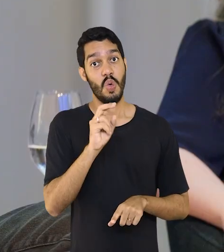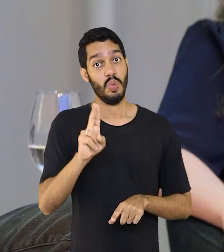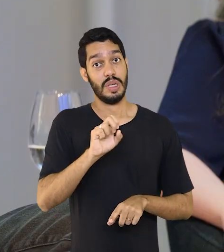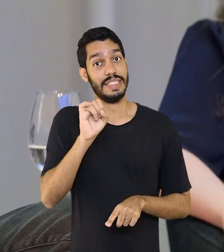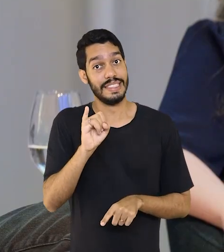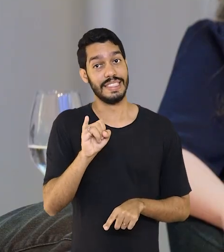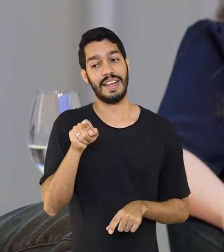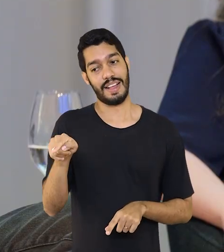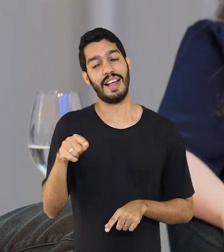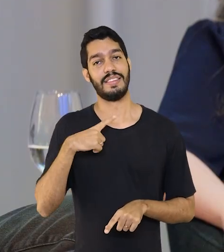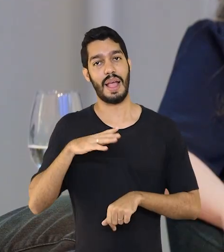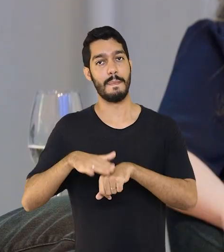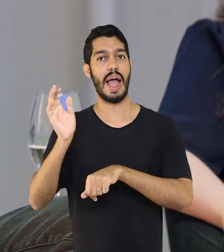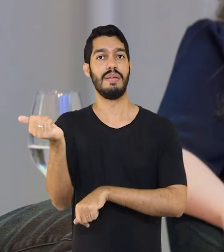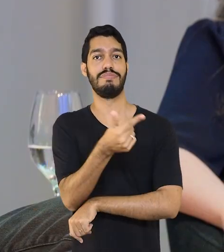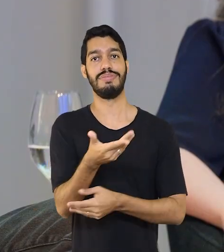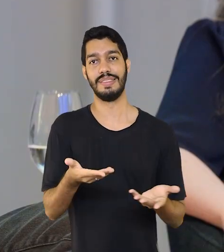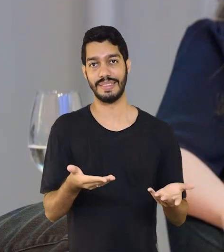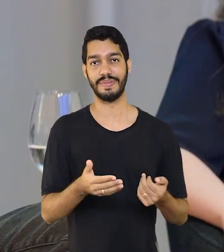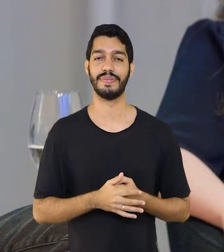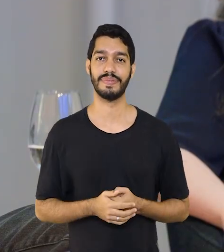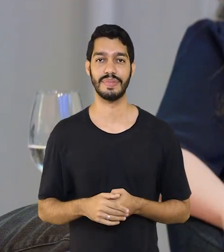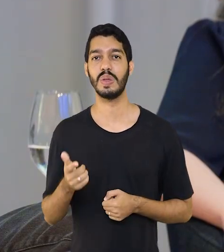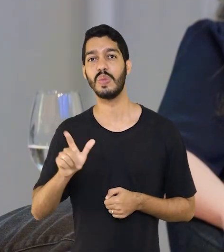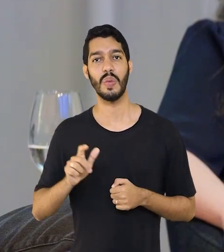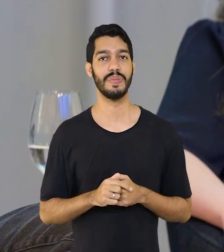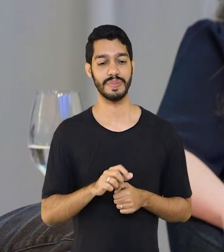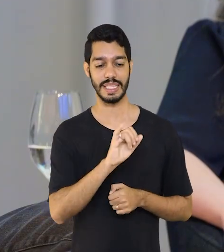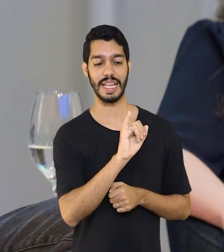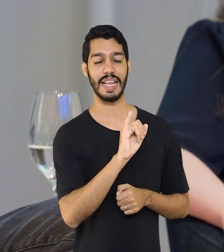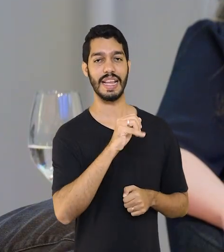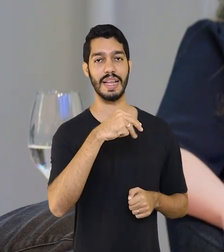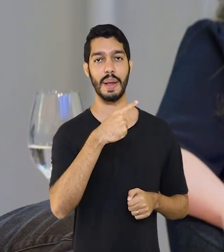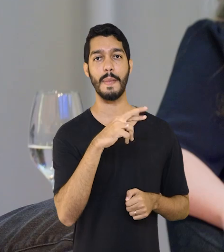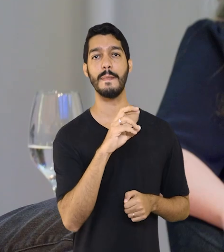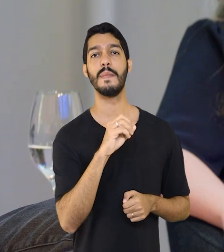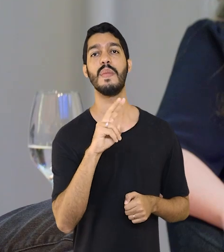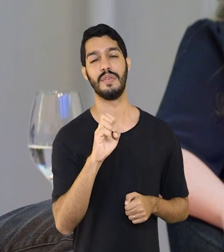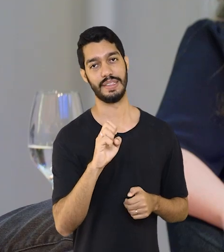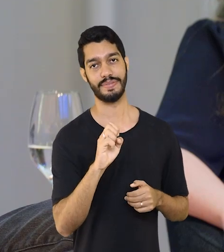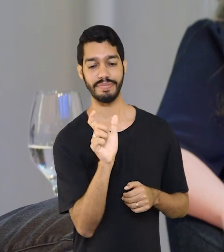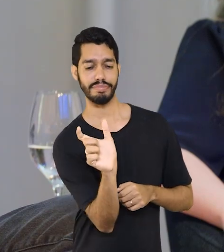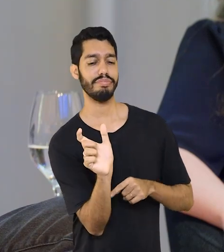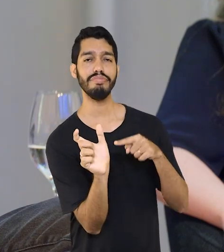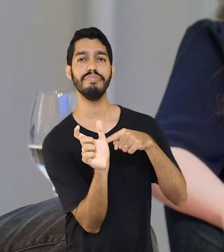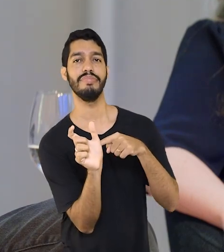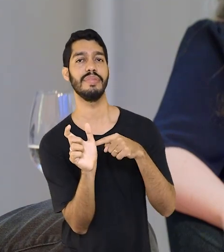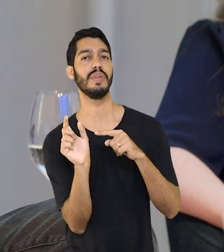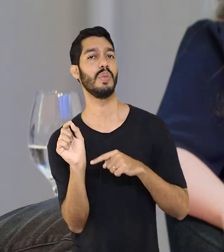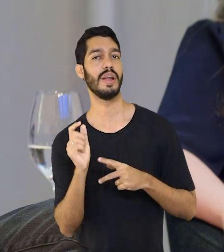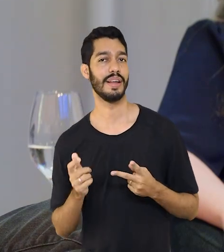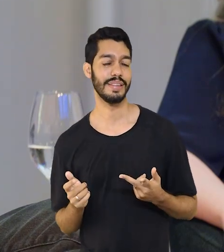gente utiliza nas cidades. E, por último, o Improve, que aí sim, talvez hoje em dia está ali na